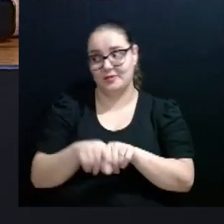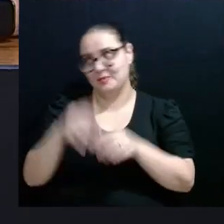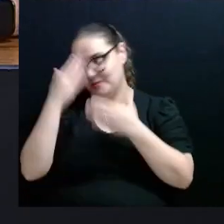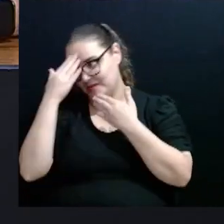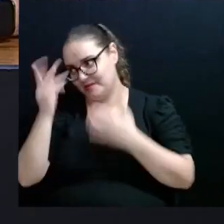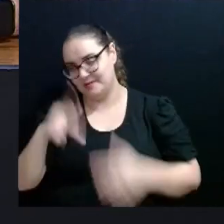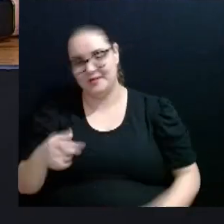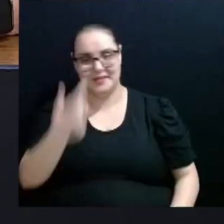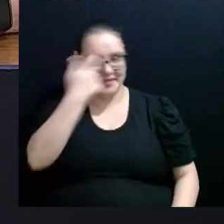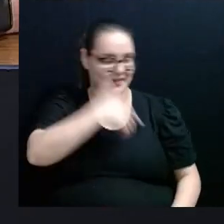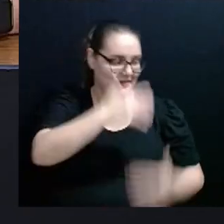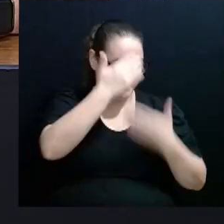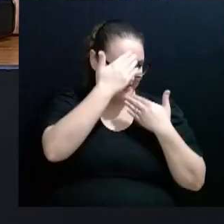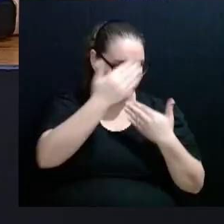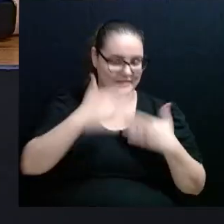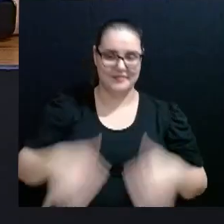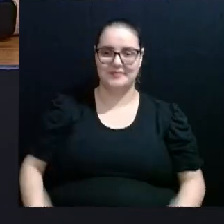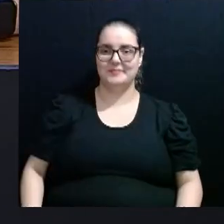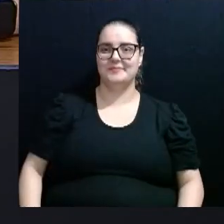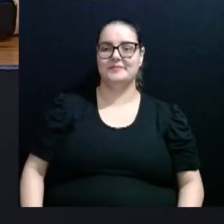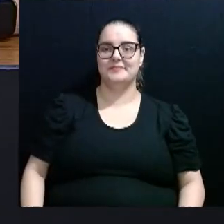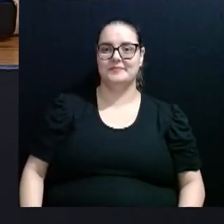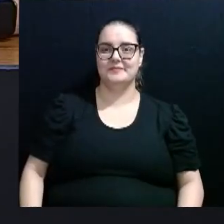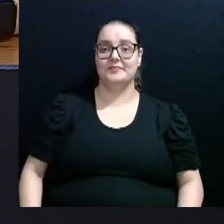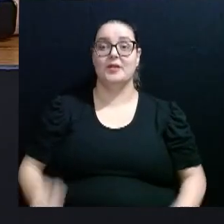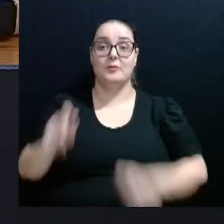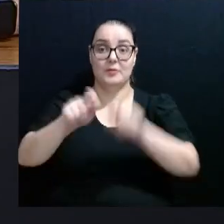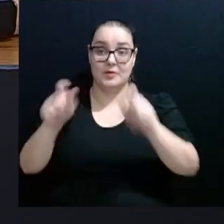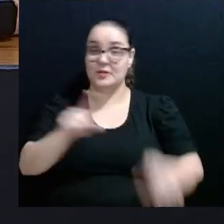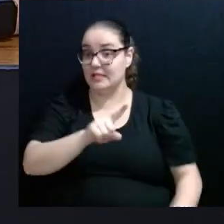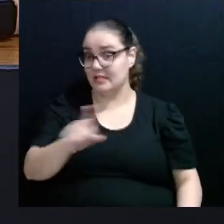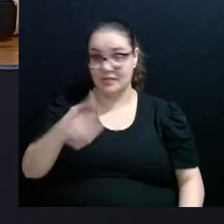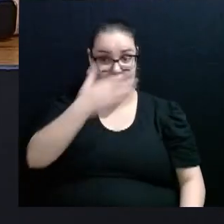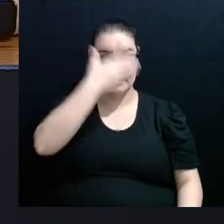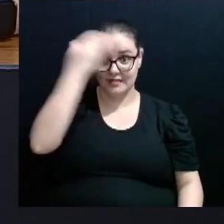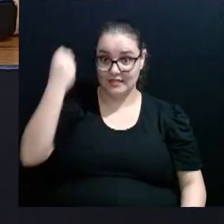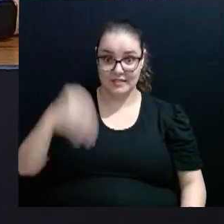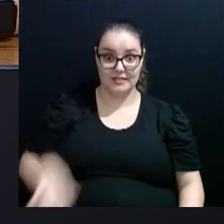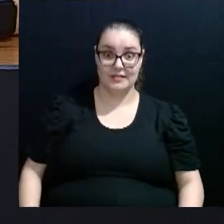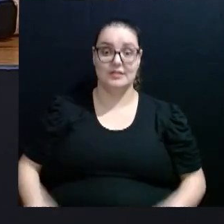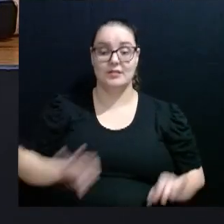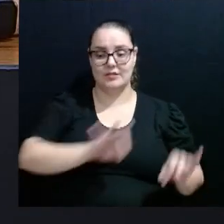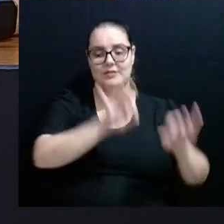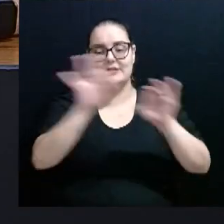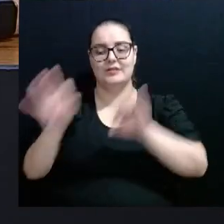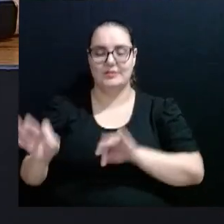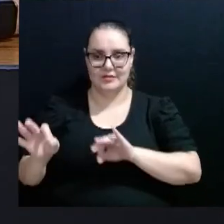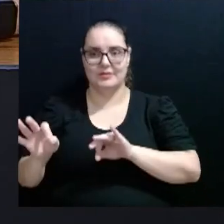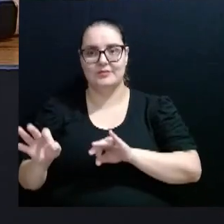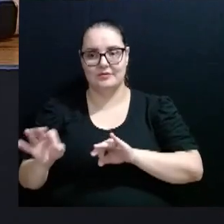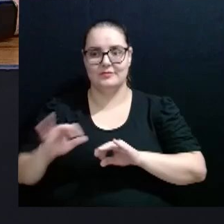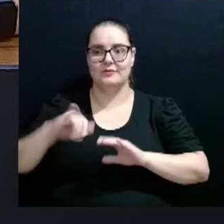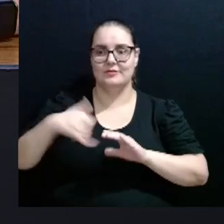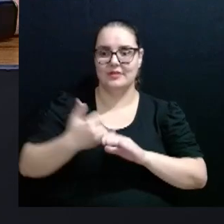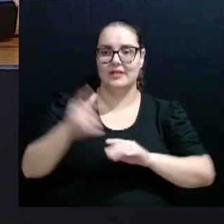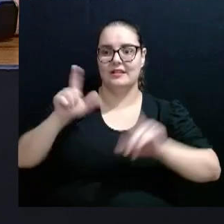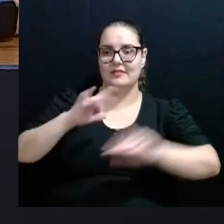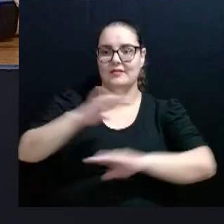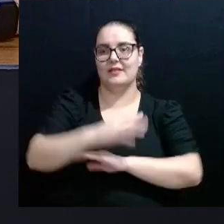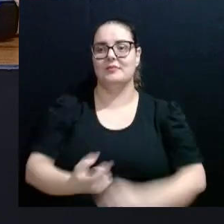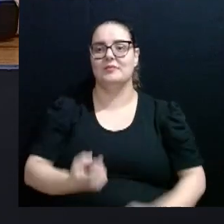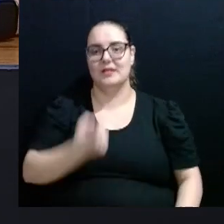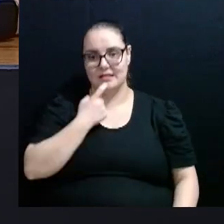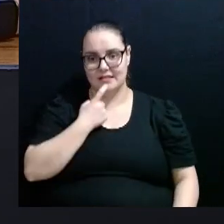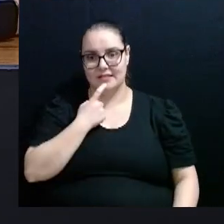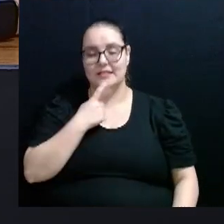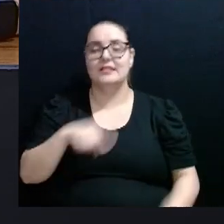agradeço, obrigado. Obrigado, viu? E pessoal, ó, não se esqueça de nos acompanhar no nosso canal no YouTube TV Câmara Campinas e também